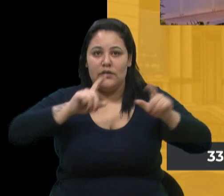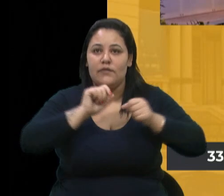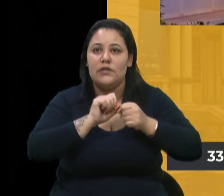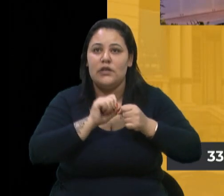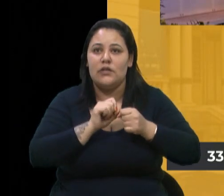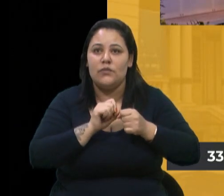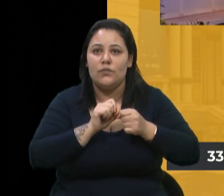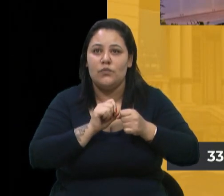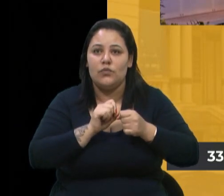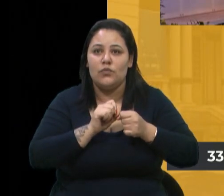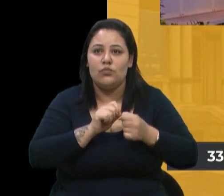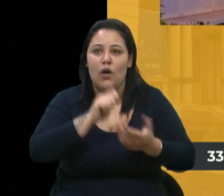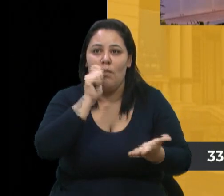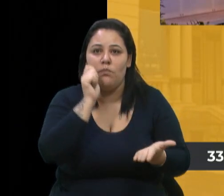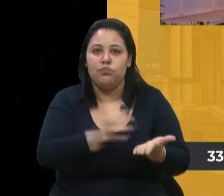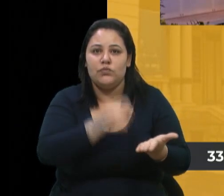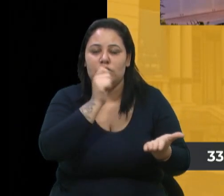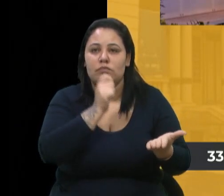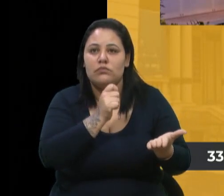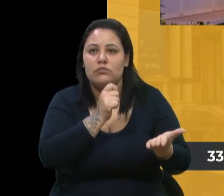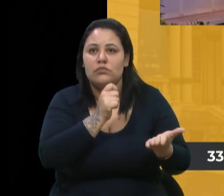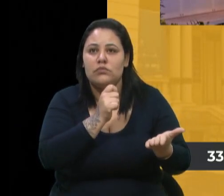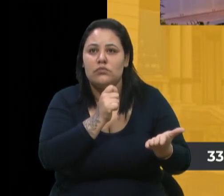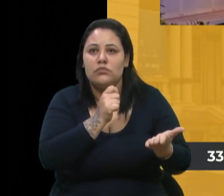o leilão,